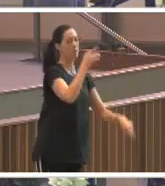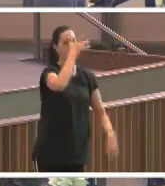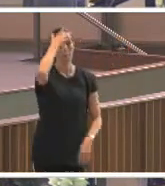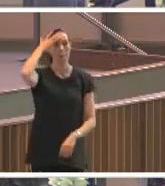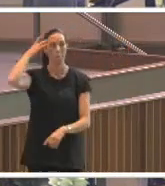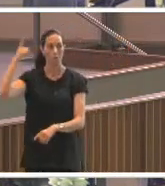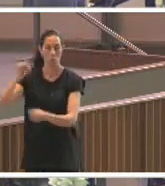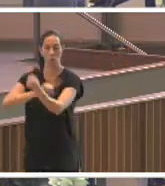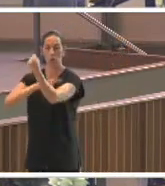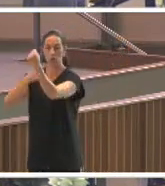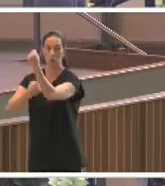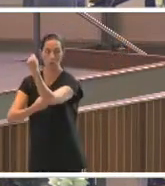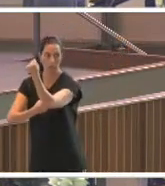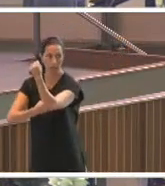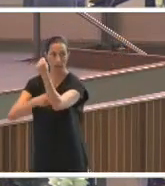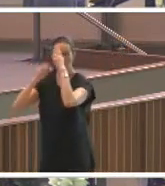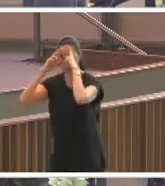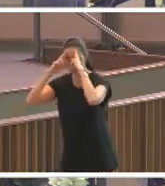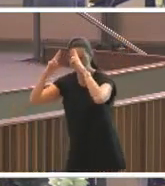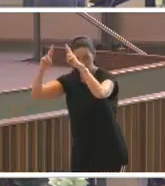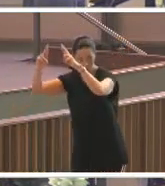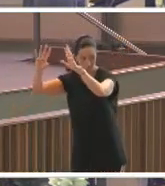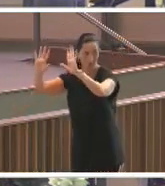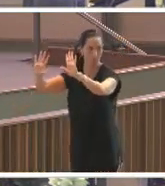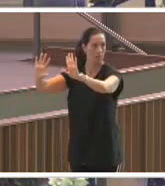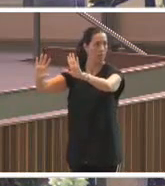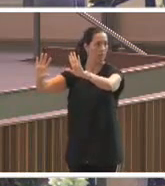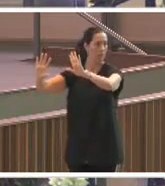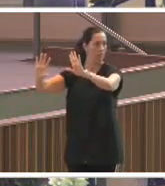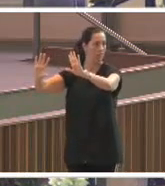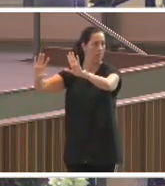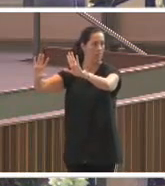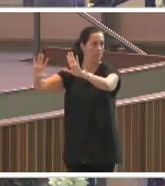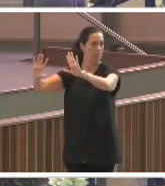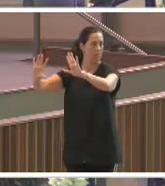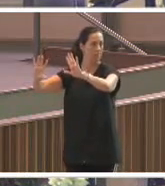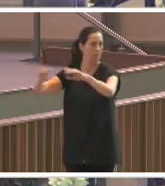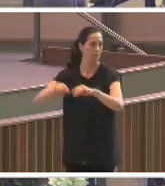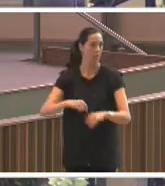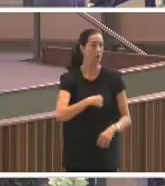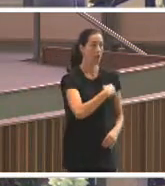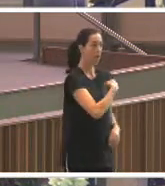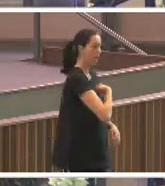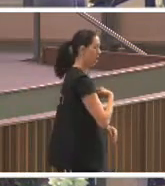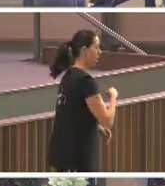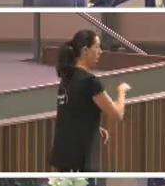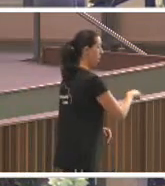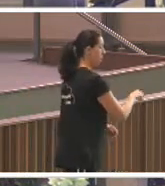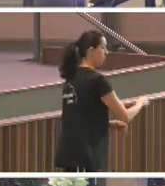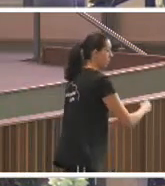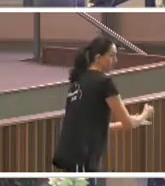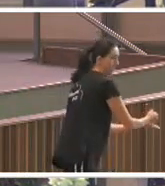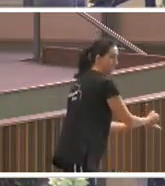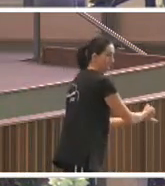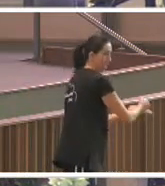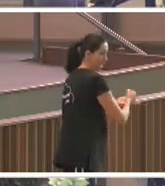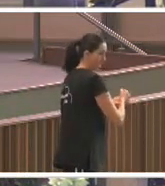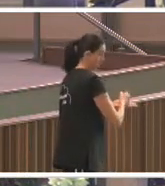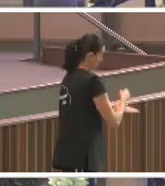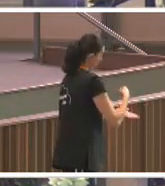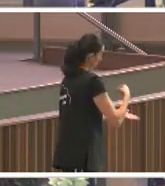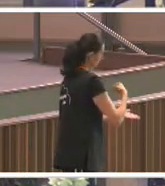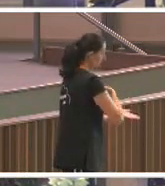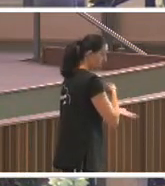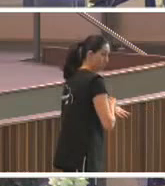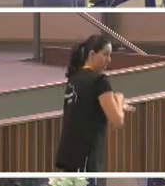Eu presto contas e eu peço contas. E essa é uma dinâmica muito